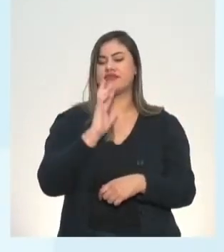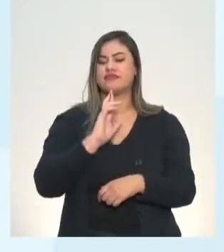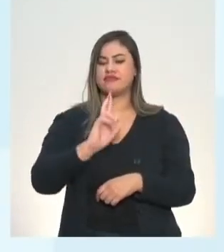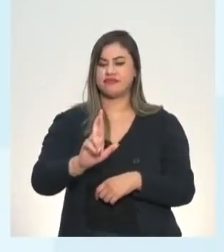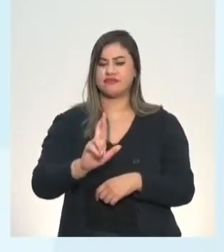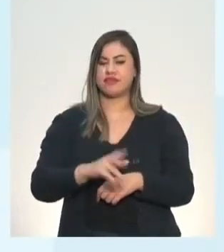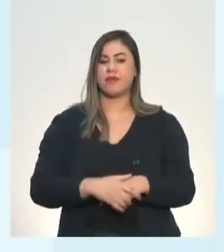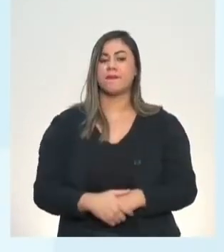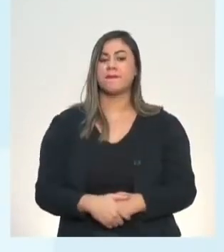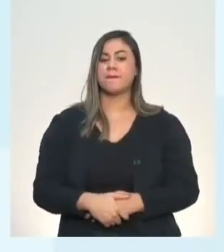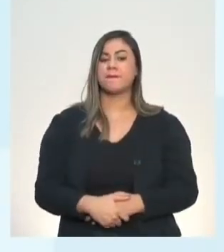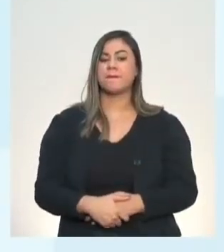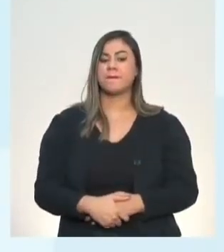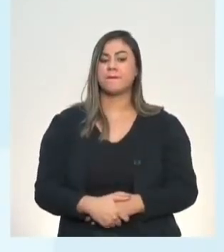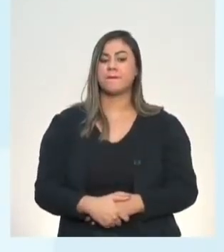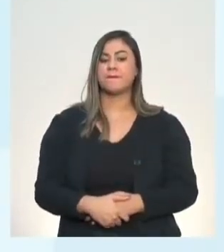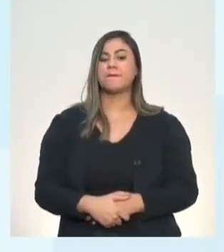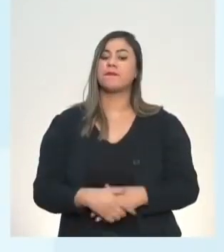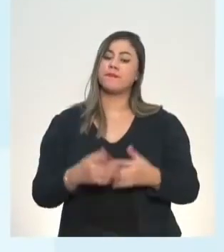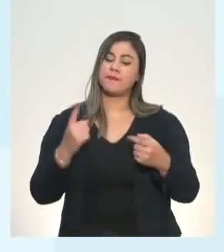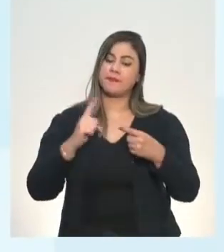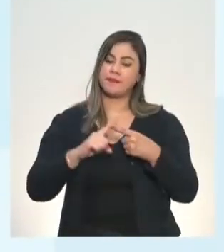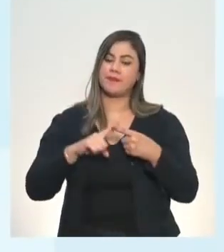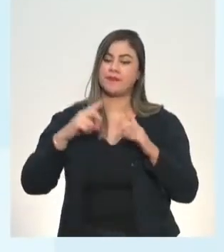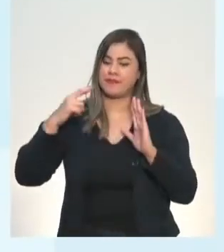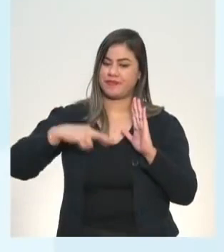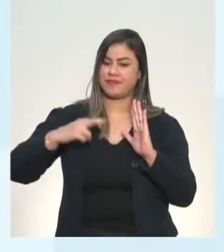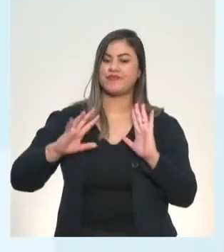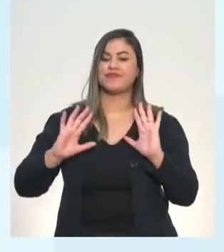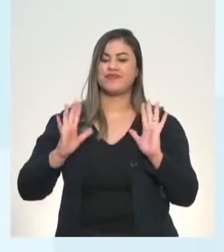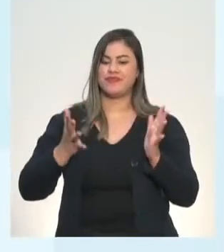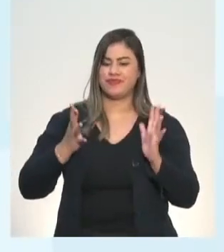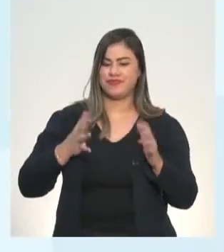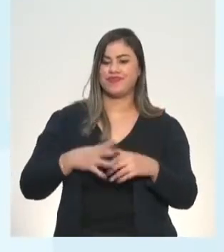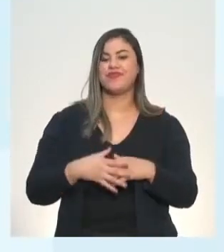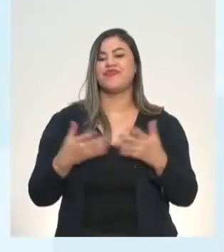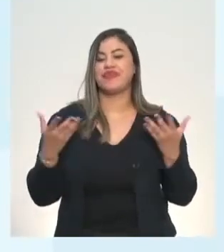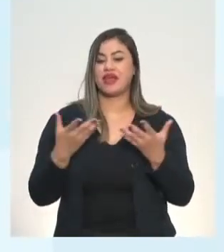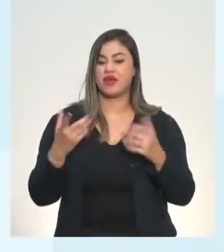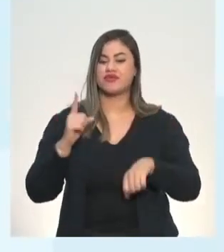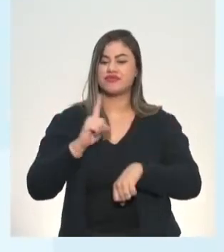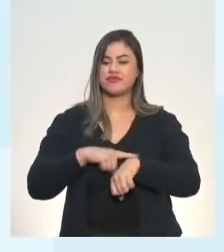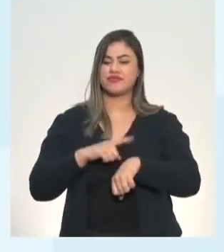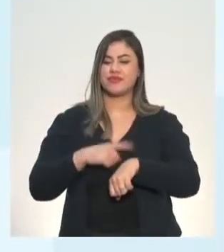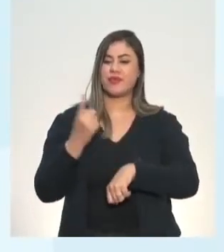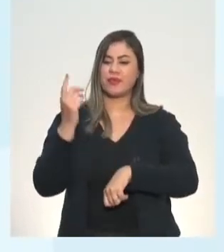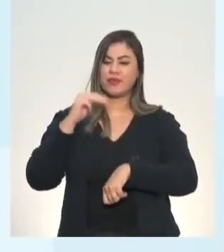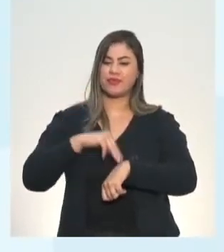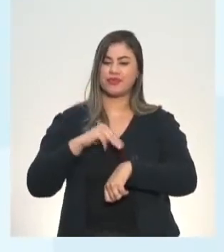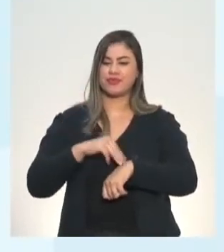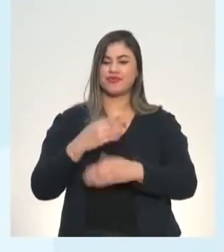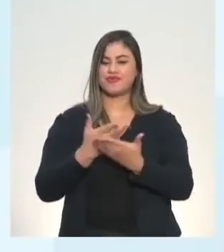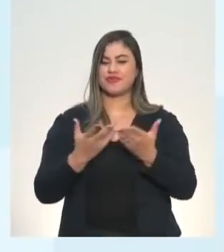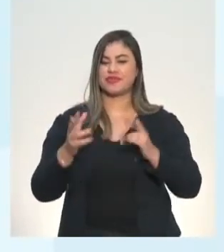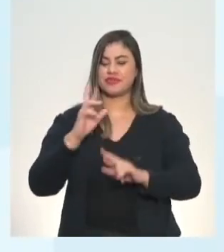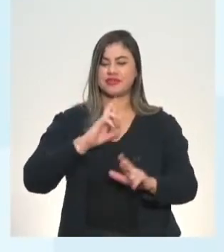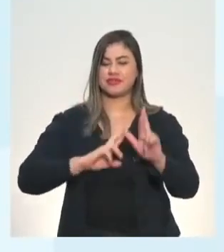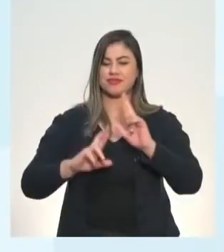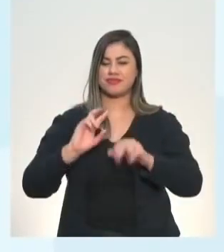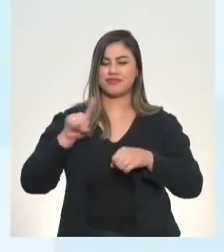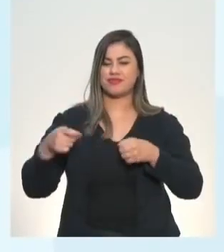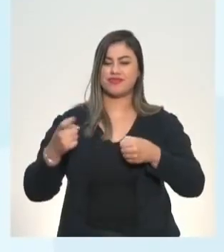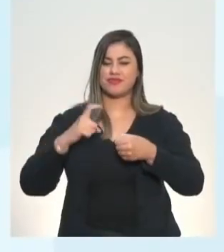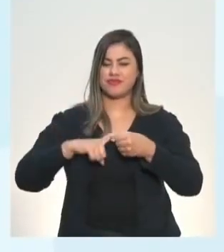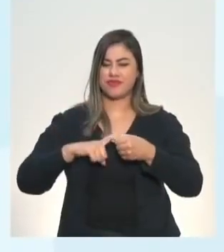responder, porque a gente já fez a primeira leitura, né? Então agora vamos dar mais um tempinho, mais um minutinho para vocês e a gente já